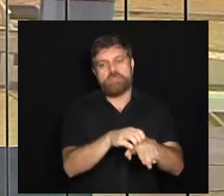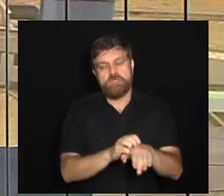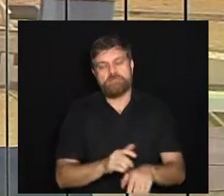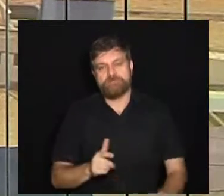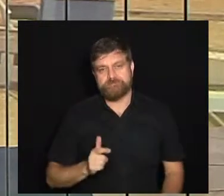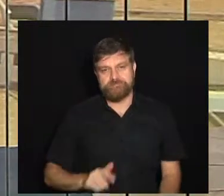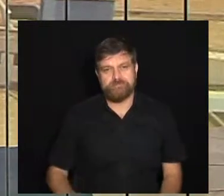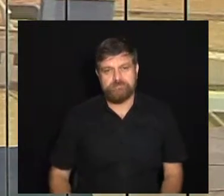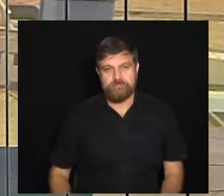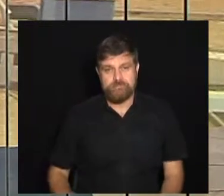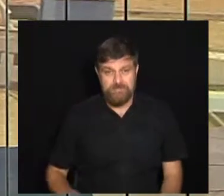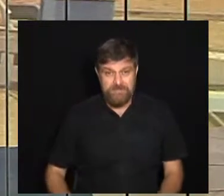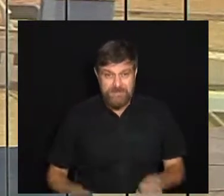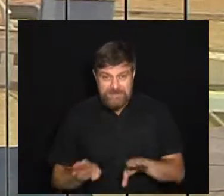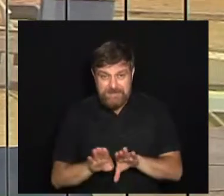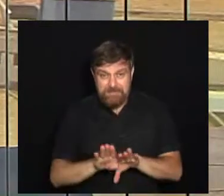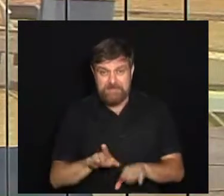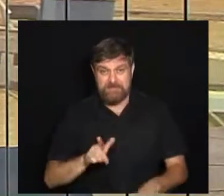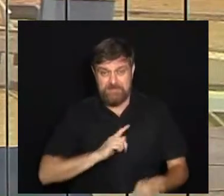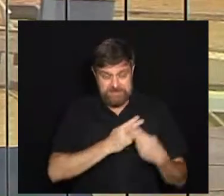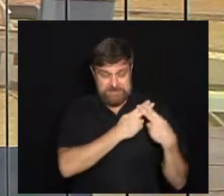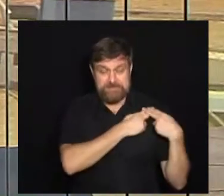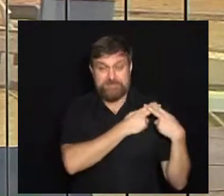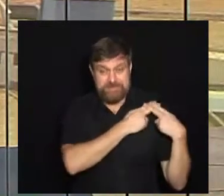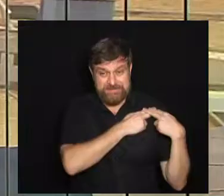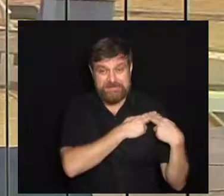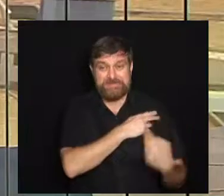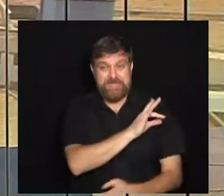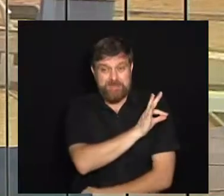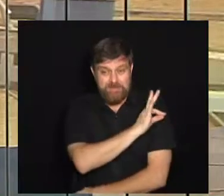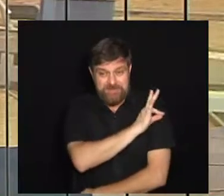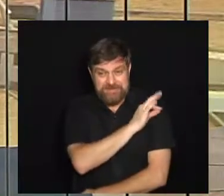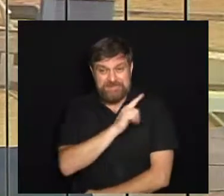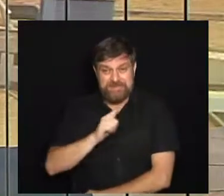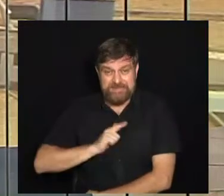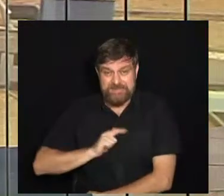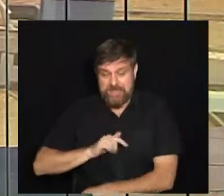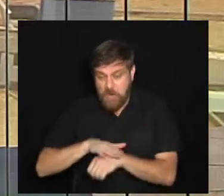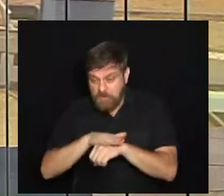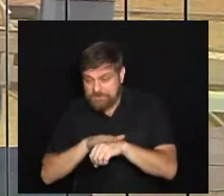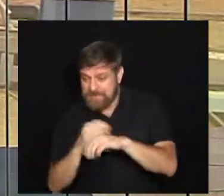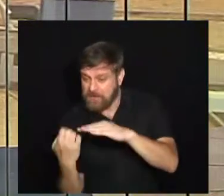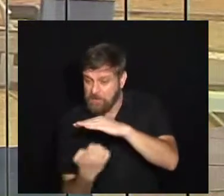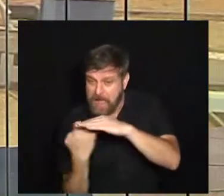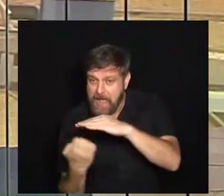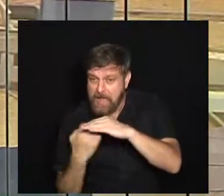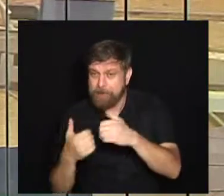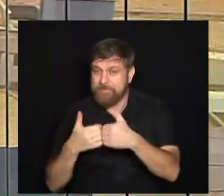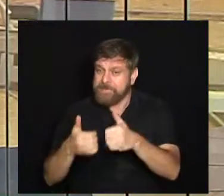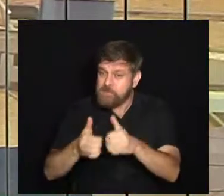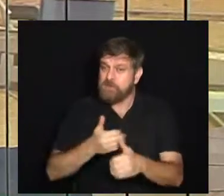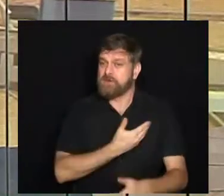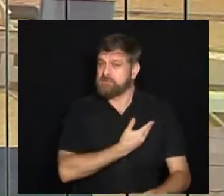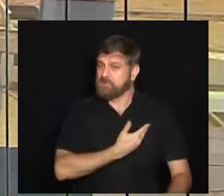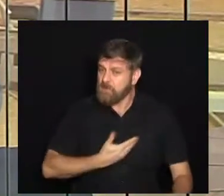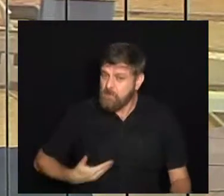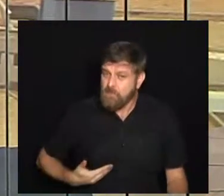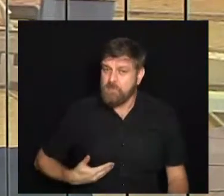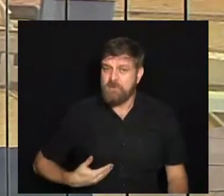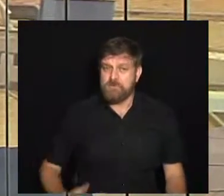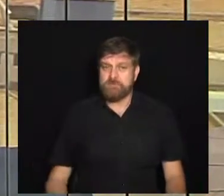para além disso né isso é uma tarefa que aí sim a prefeitura tem que estabelecer com a transurc né com a o